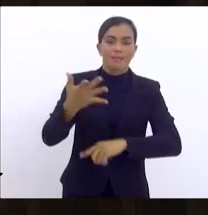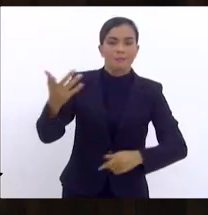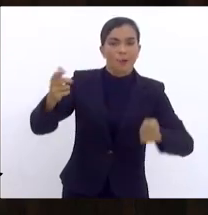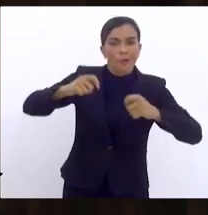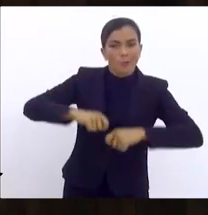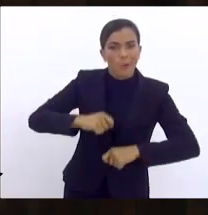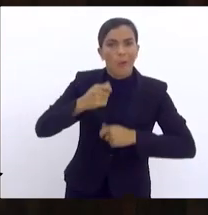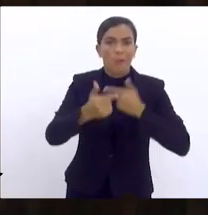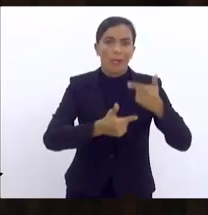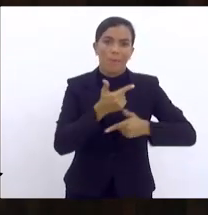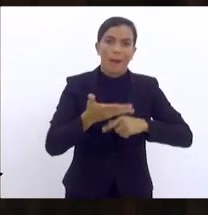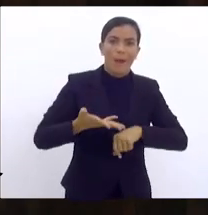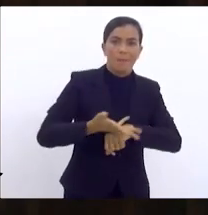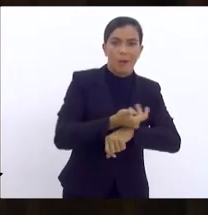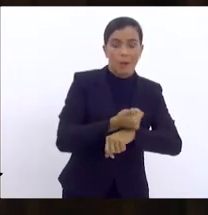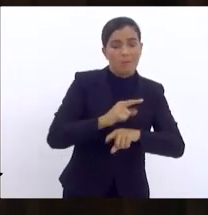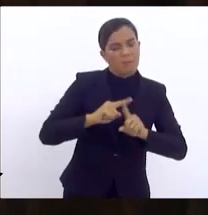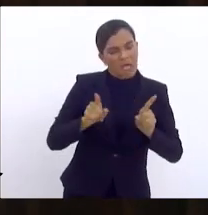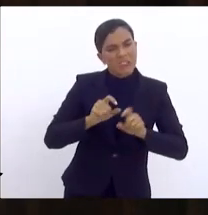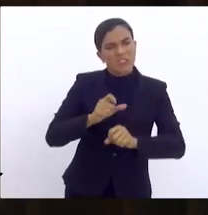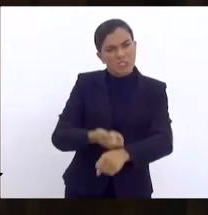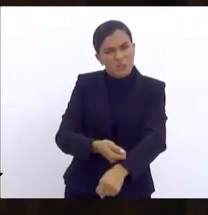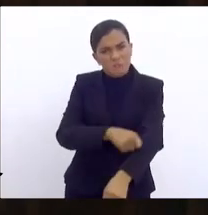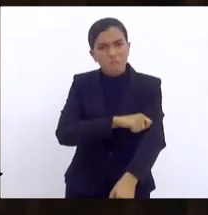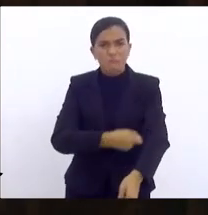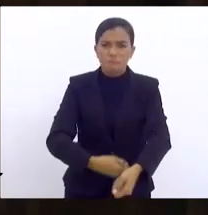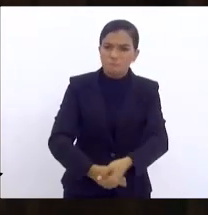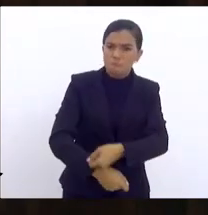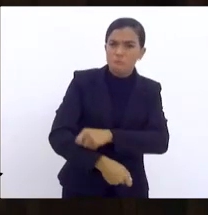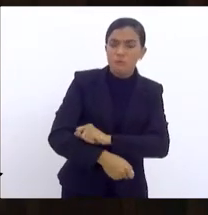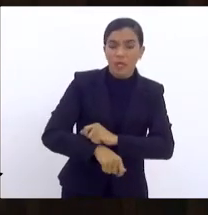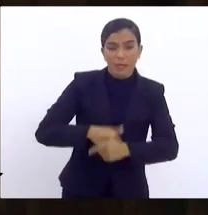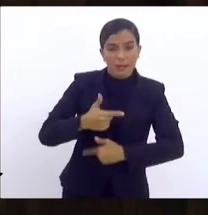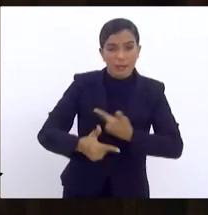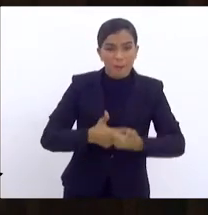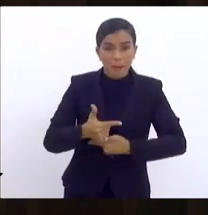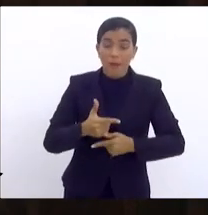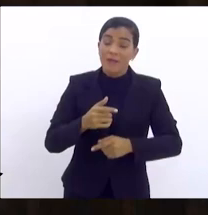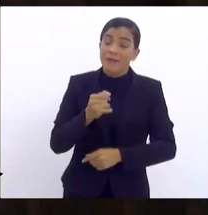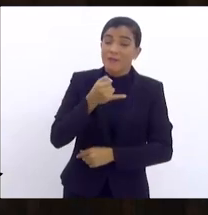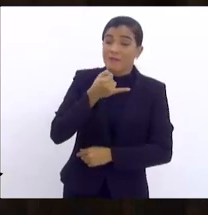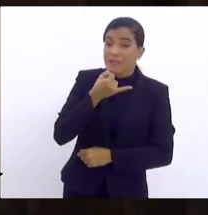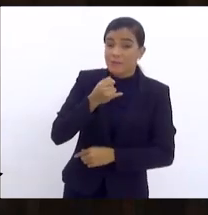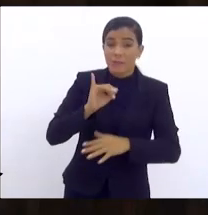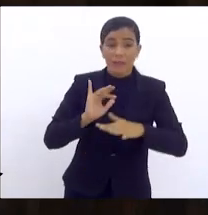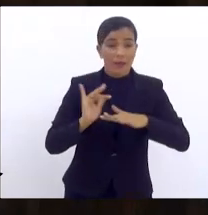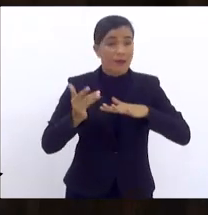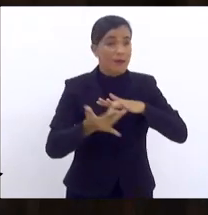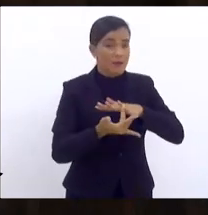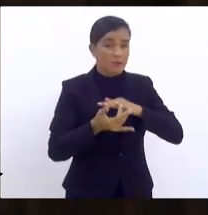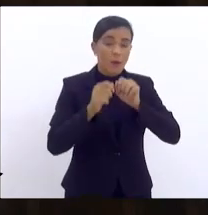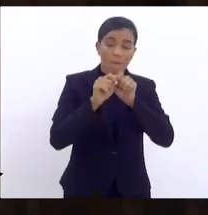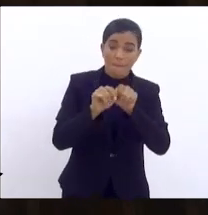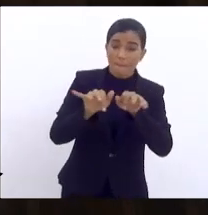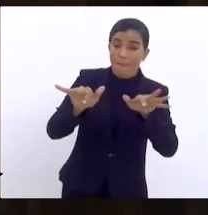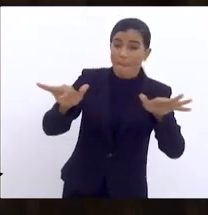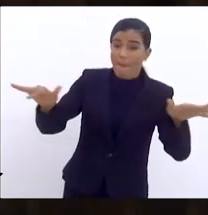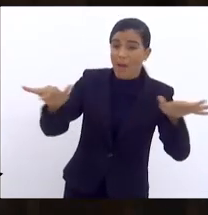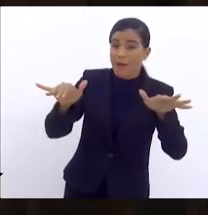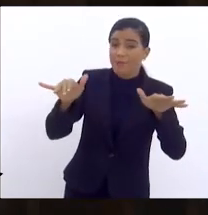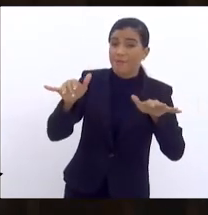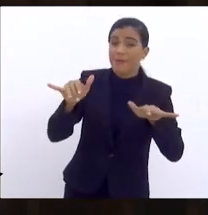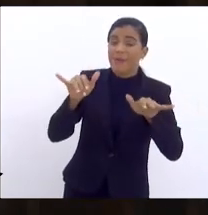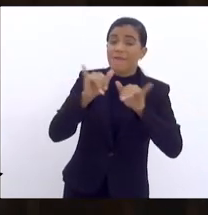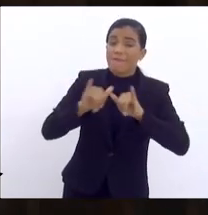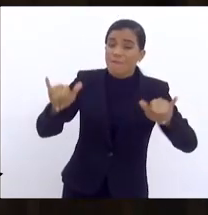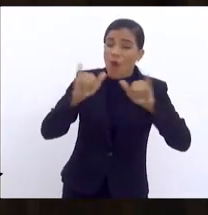estamos trabalhando com toda a dedicação é infelizmente as redes sociais às vezes de semina Notícias falsa